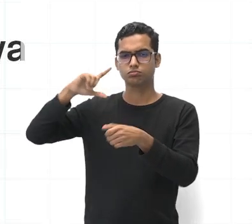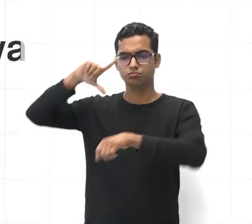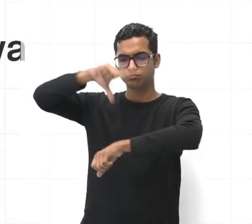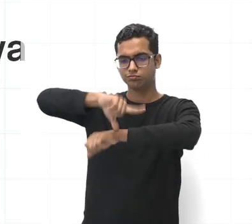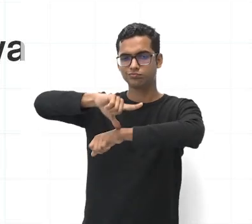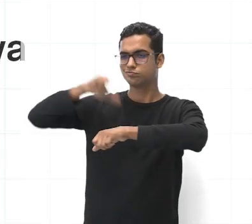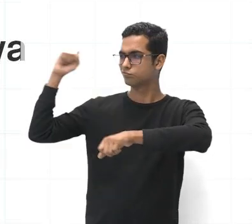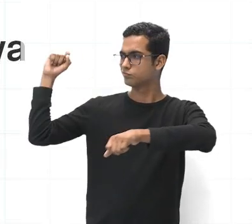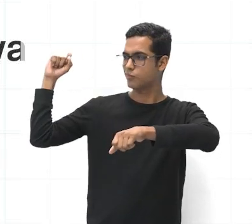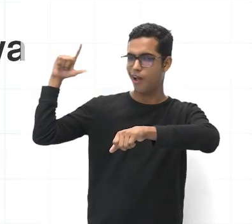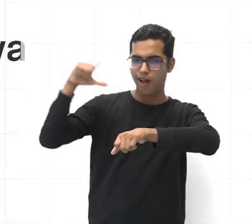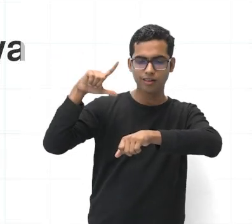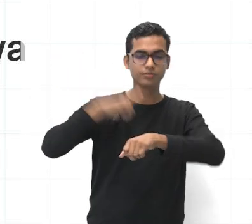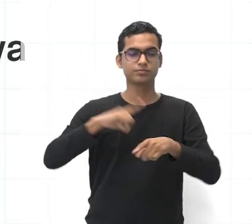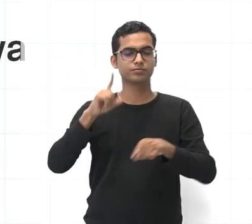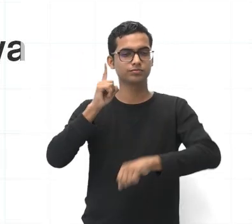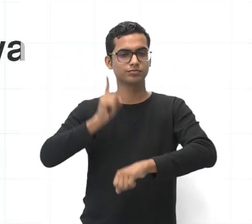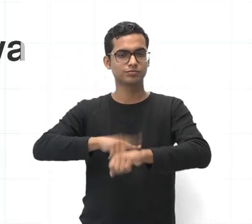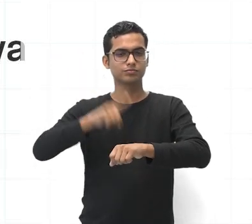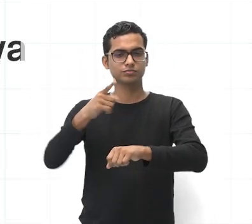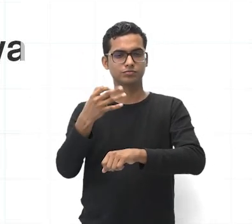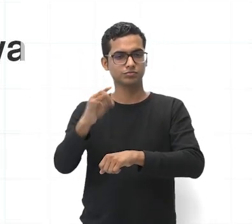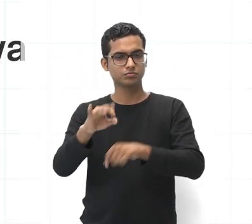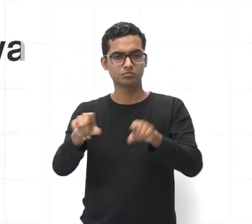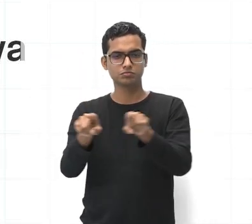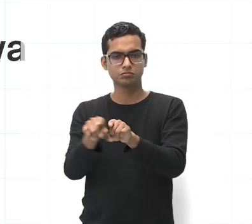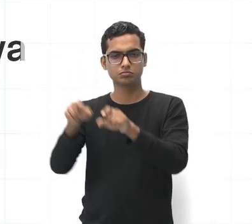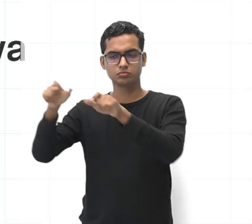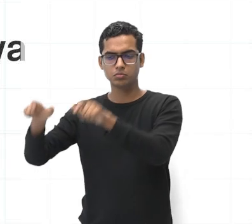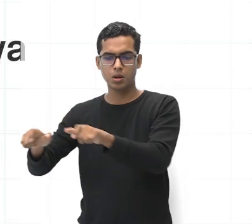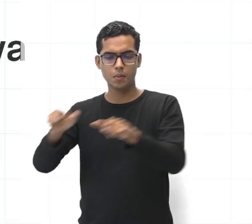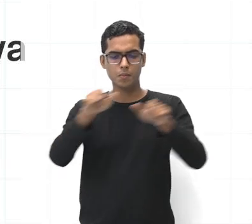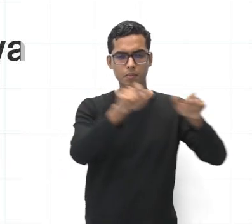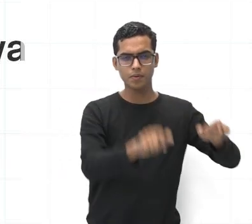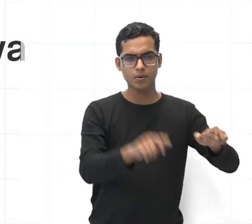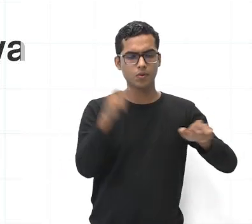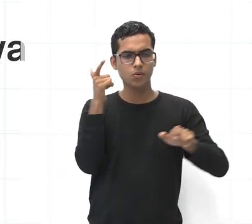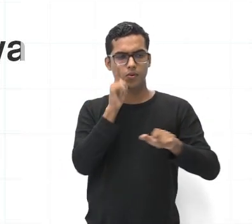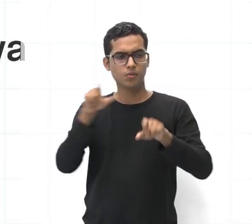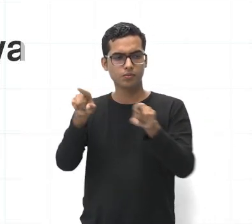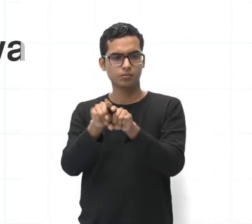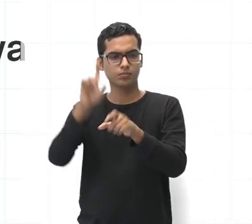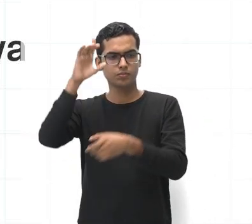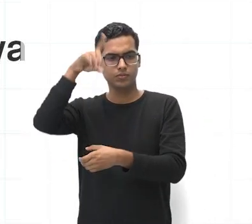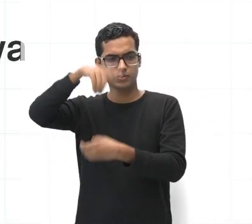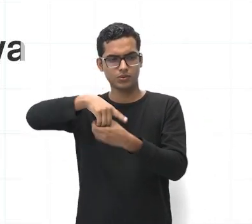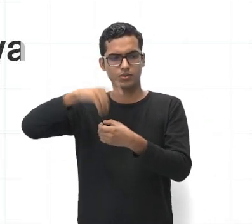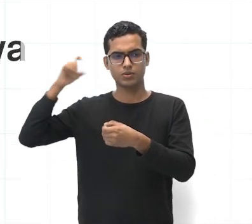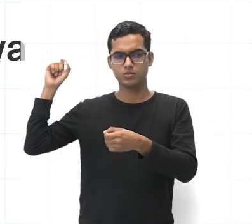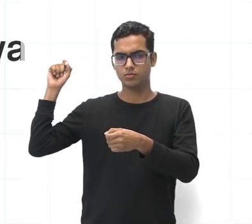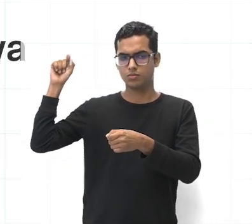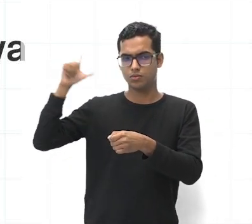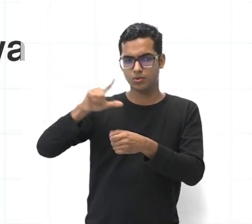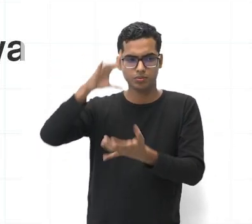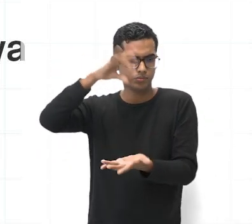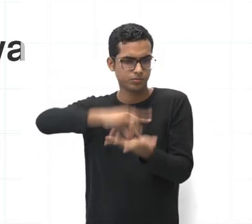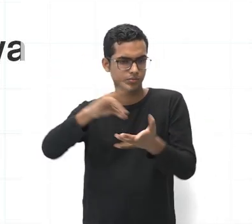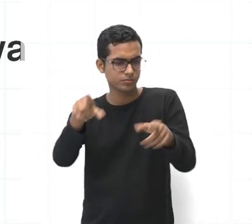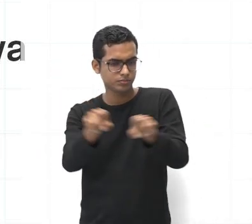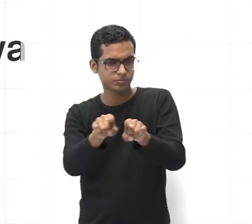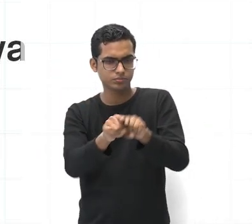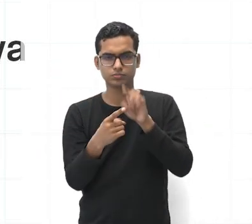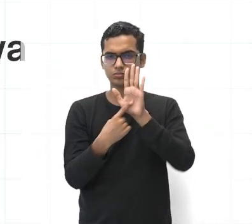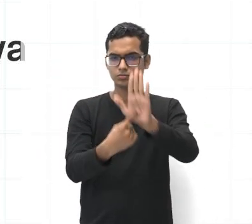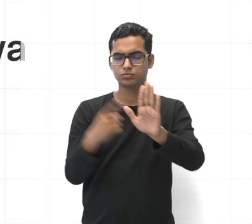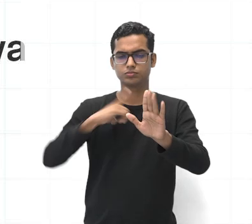no mesmo horário, a projeção feita por essa haste, né, deu